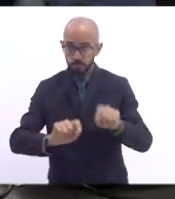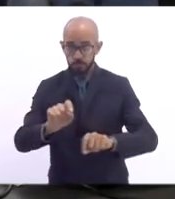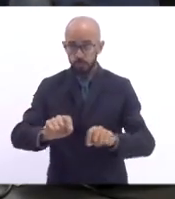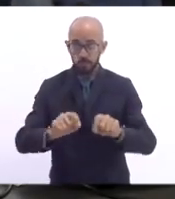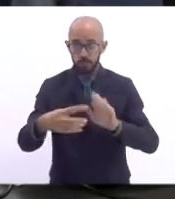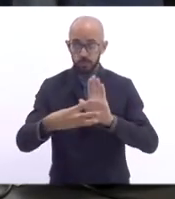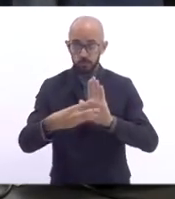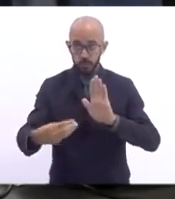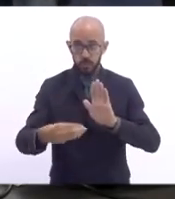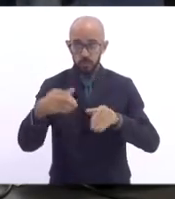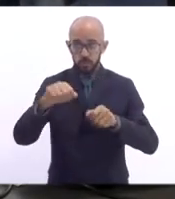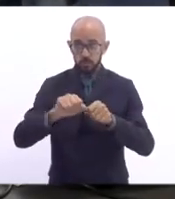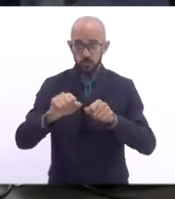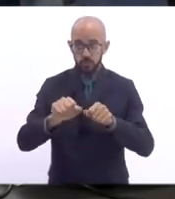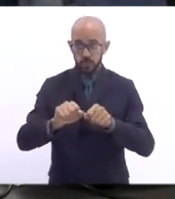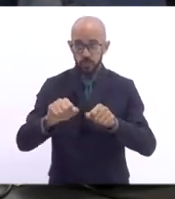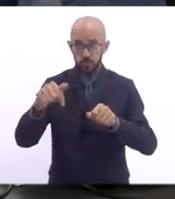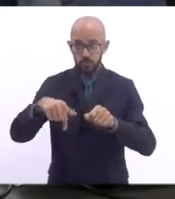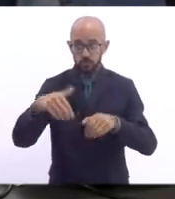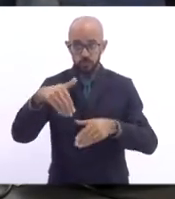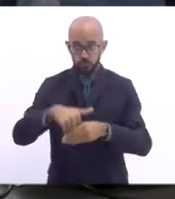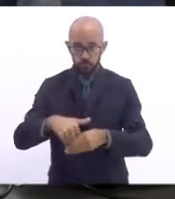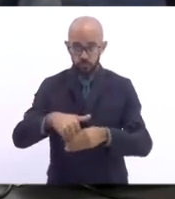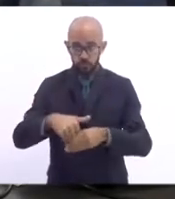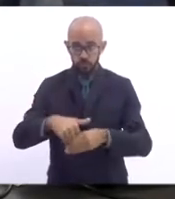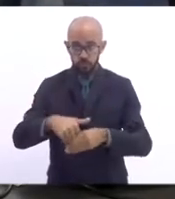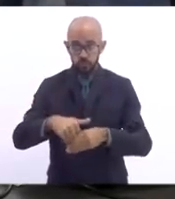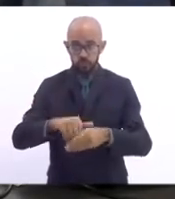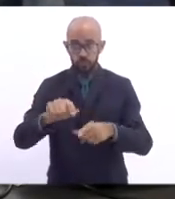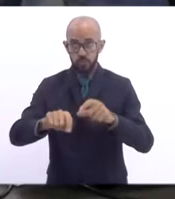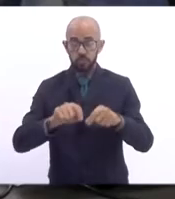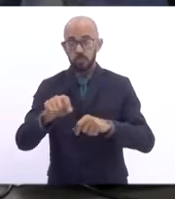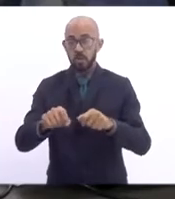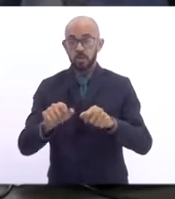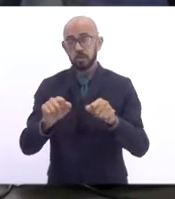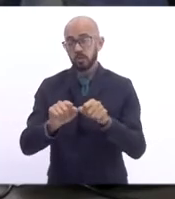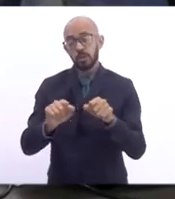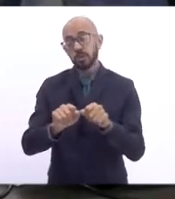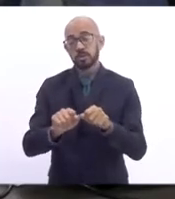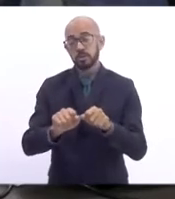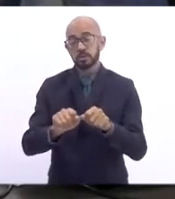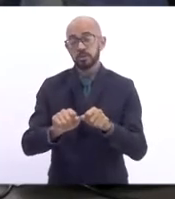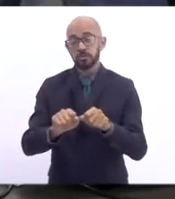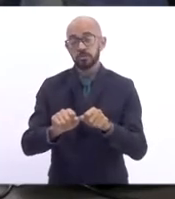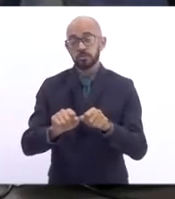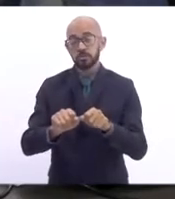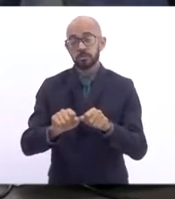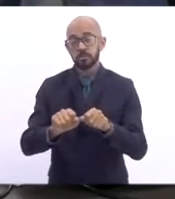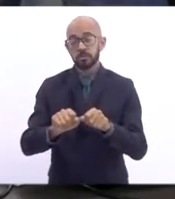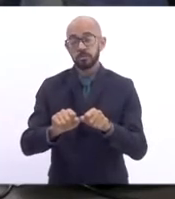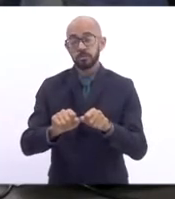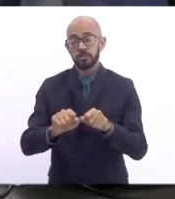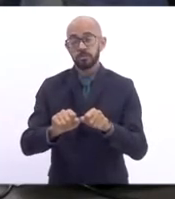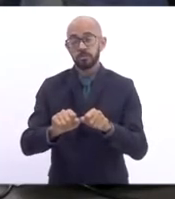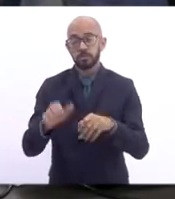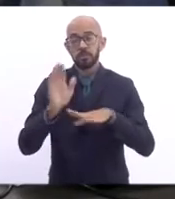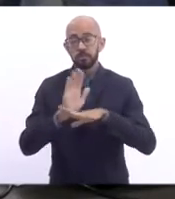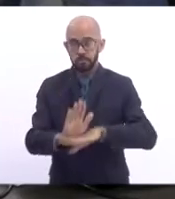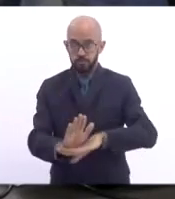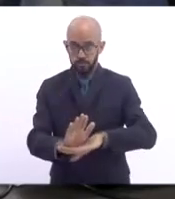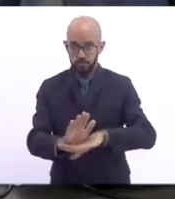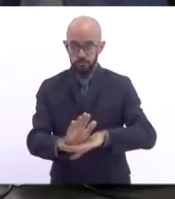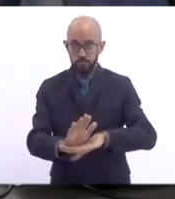modelo que foi feito no voto foi para foi feito para ele foi feito para ajudar